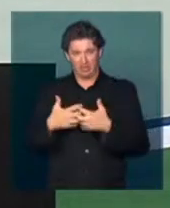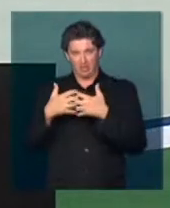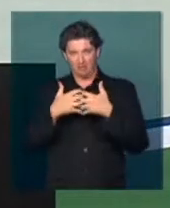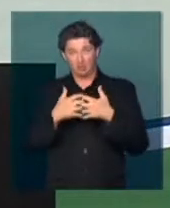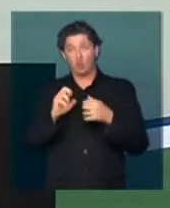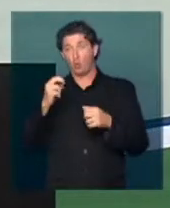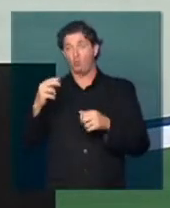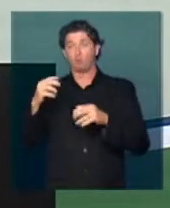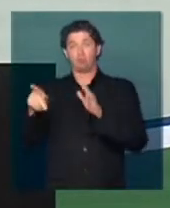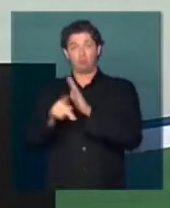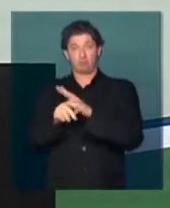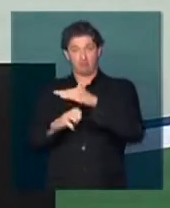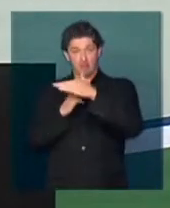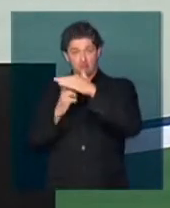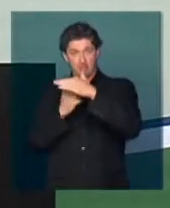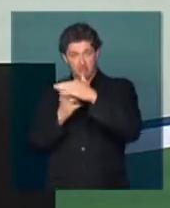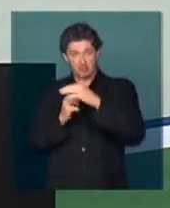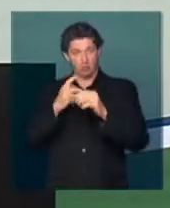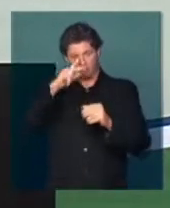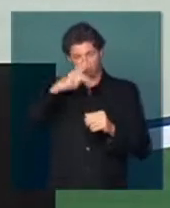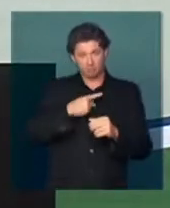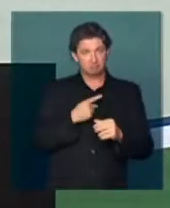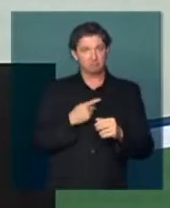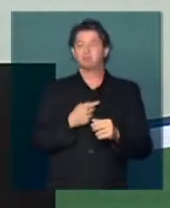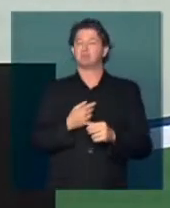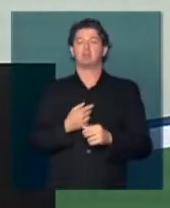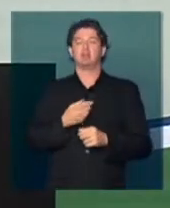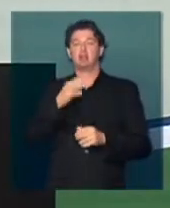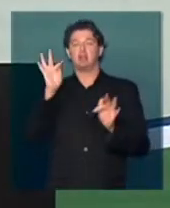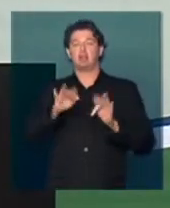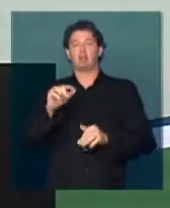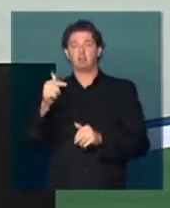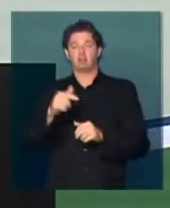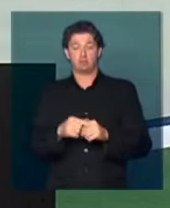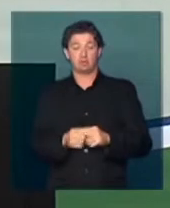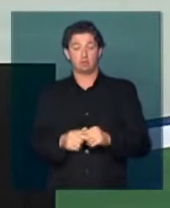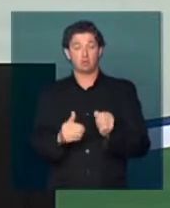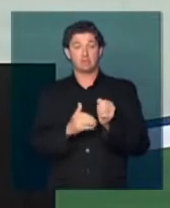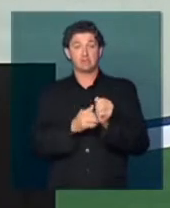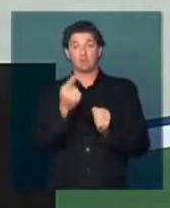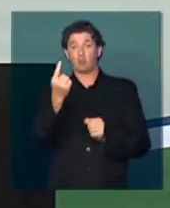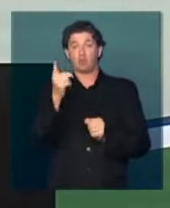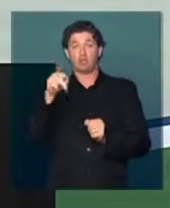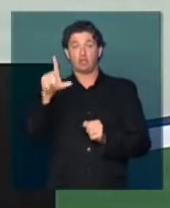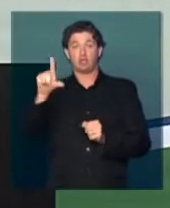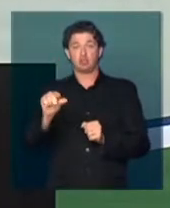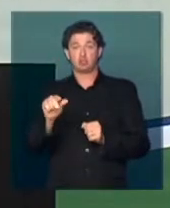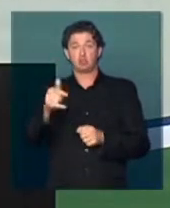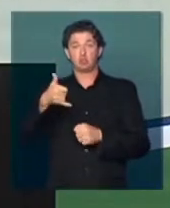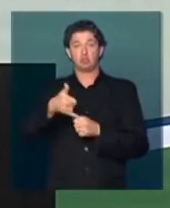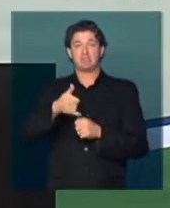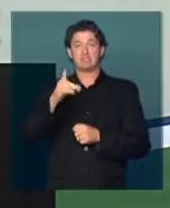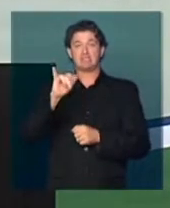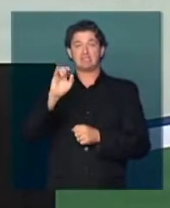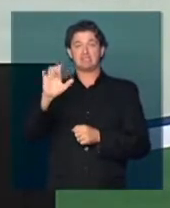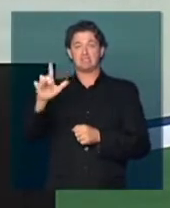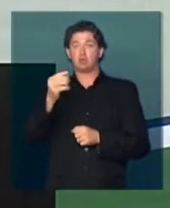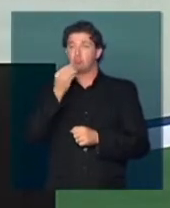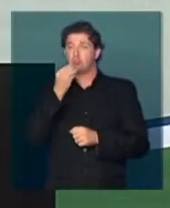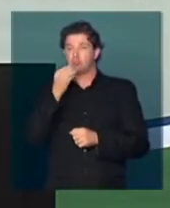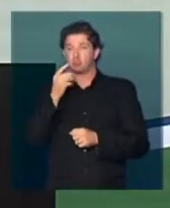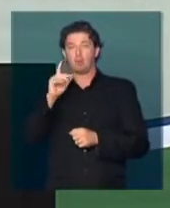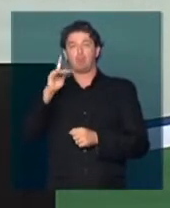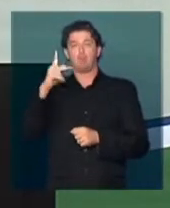de transportador está contente com o tratamento do governo federal. E o segredo só está no item, na redução do óleo diesel, que poderia ser no